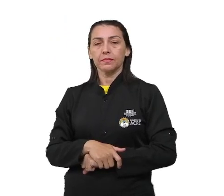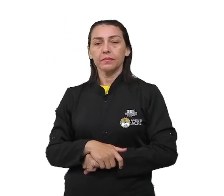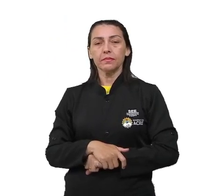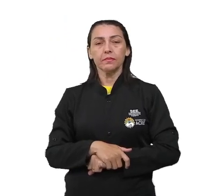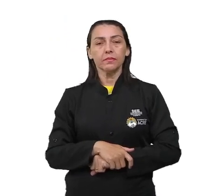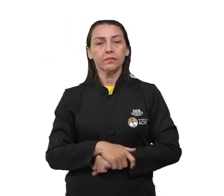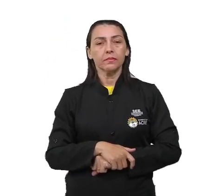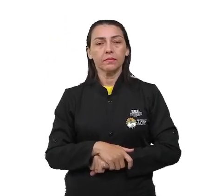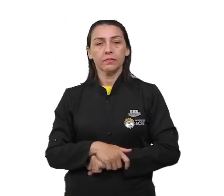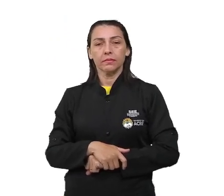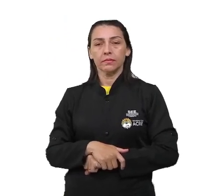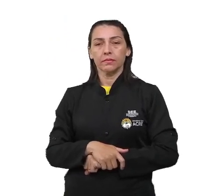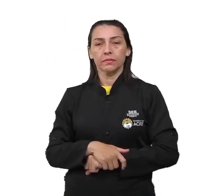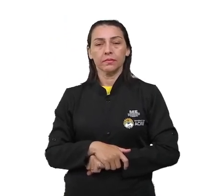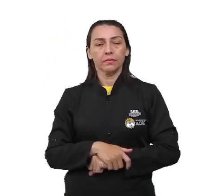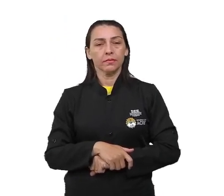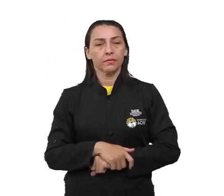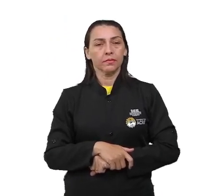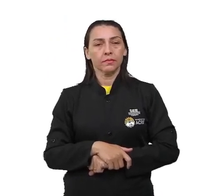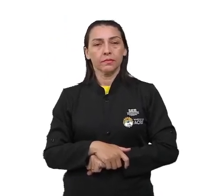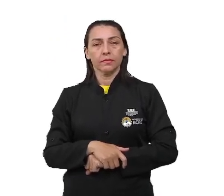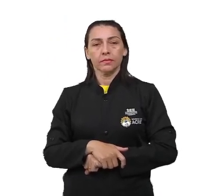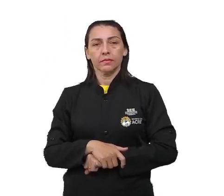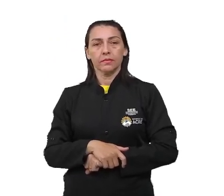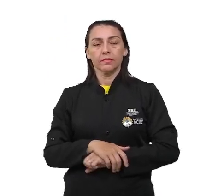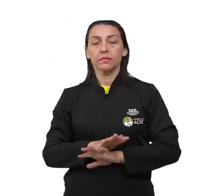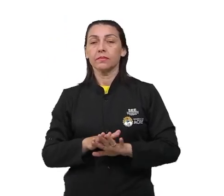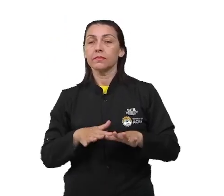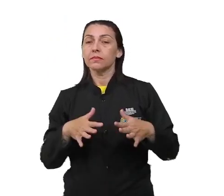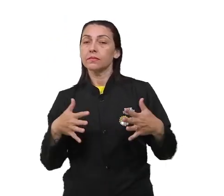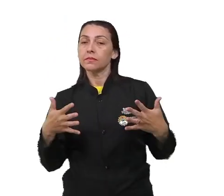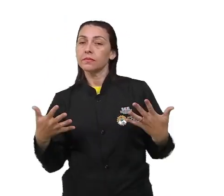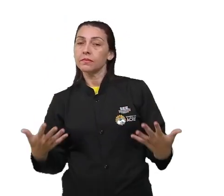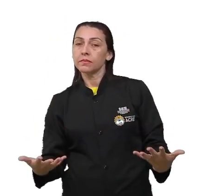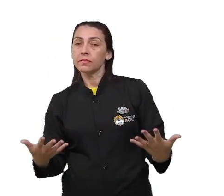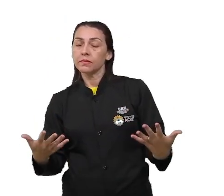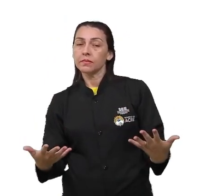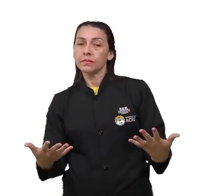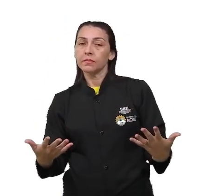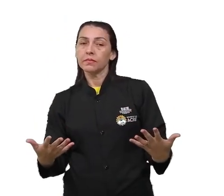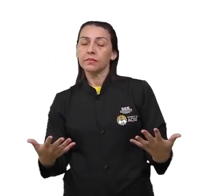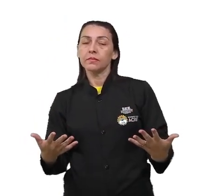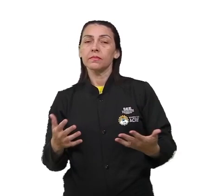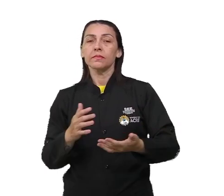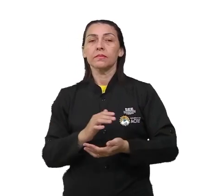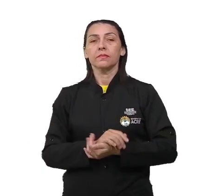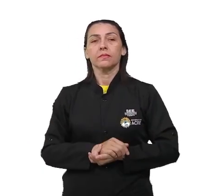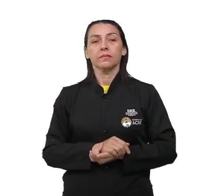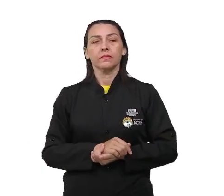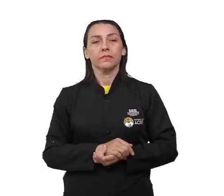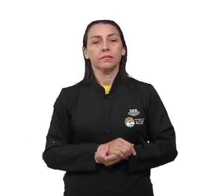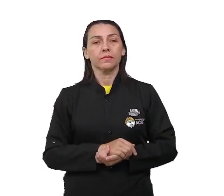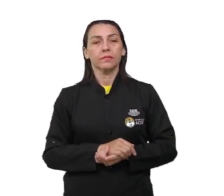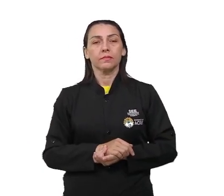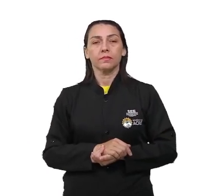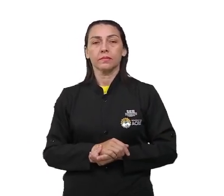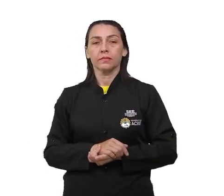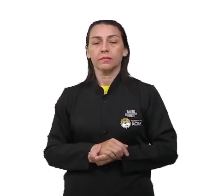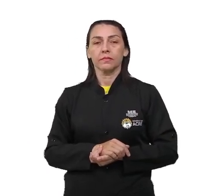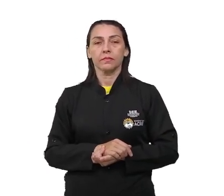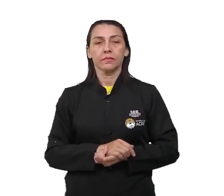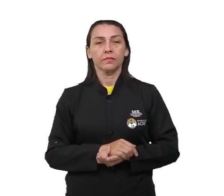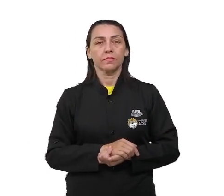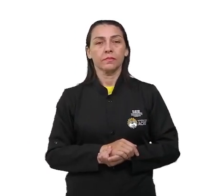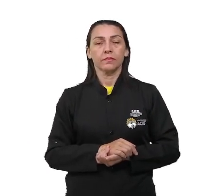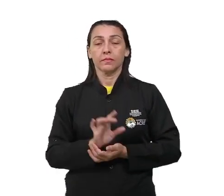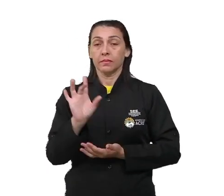nesse caso aqui o vôlei. Então, quais seriam, pessoal, no caso aqui a bola